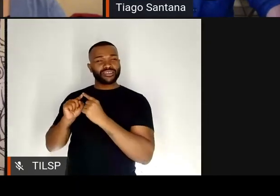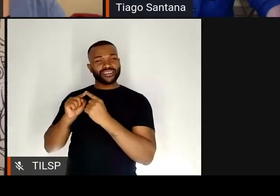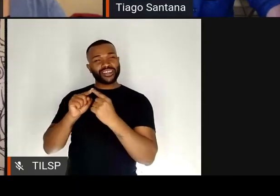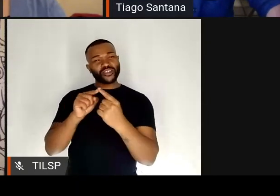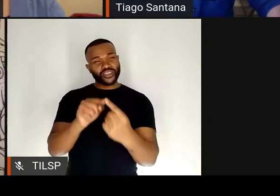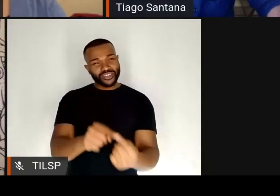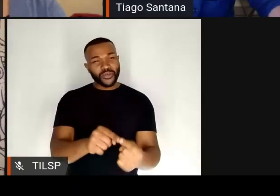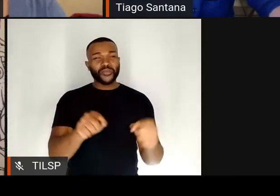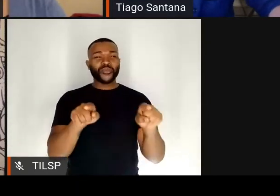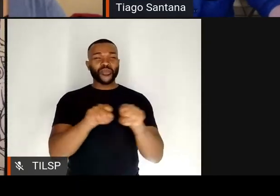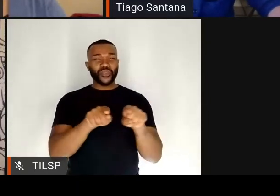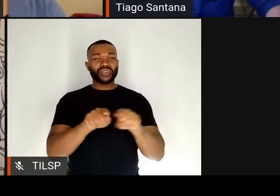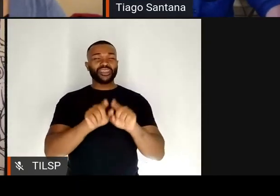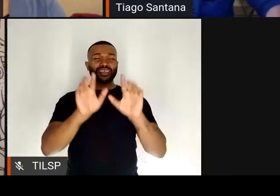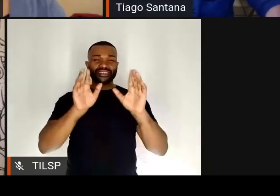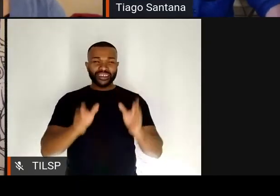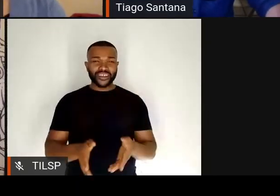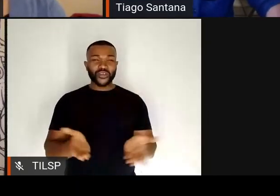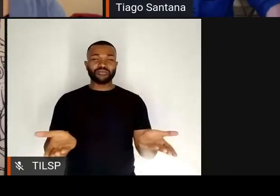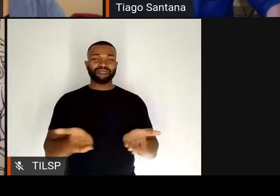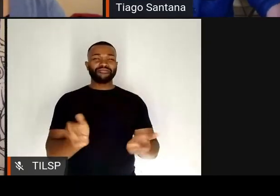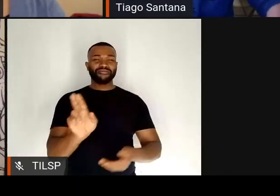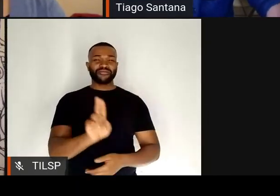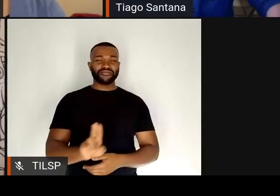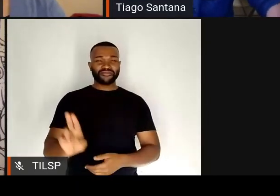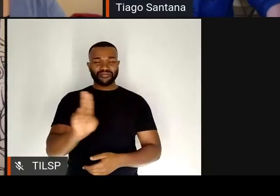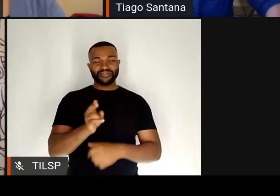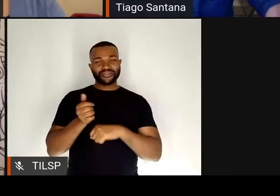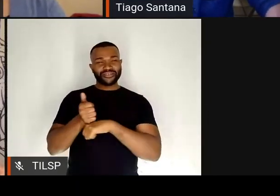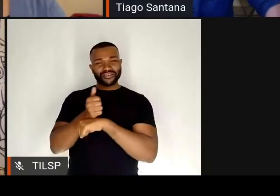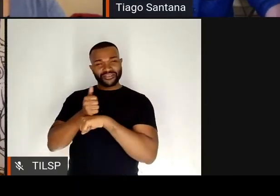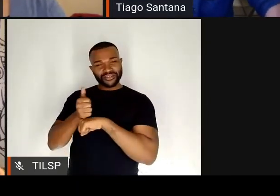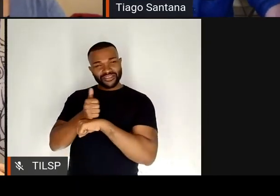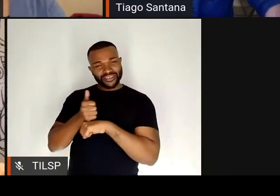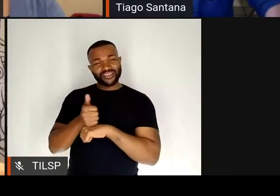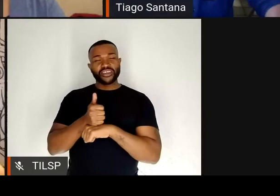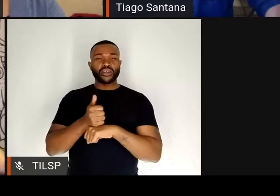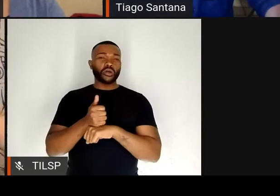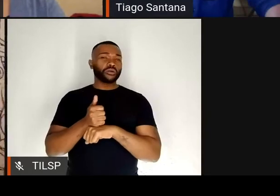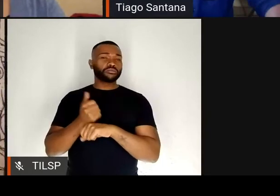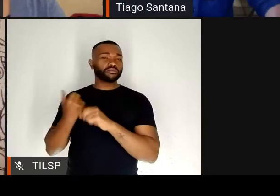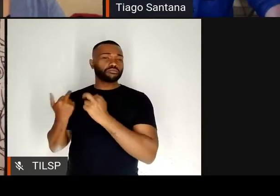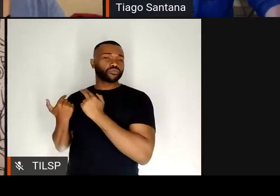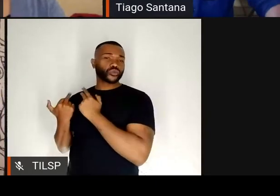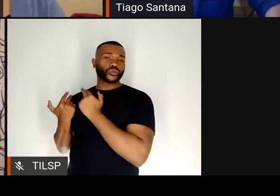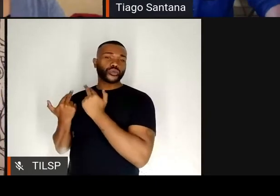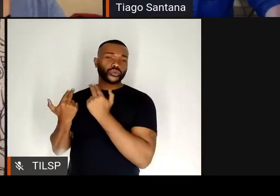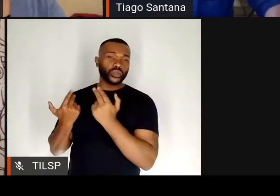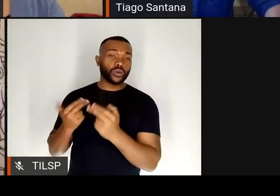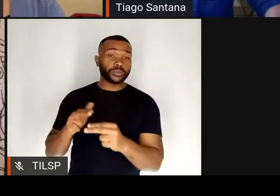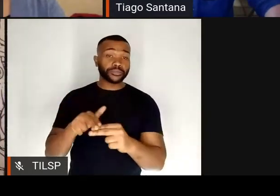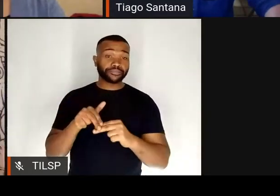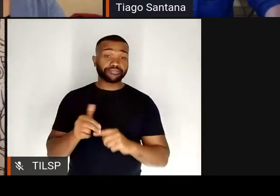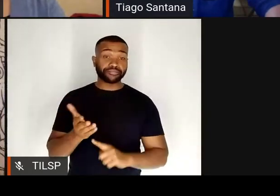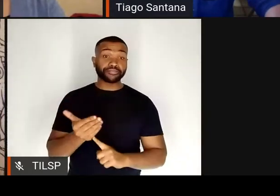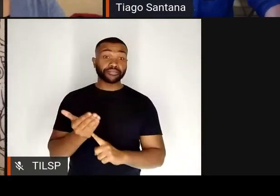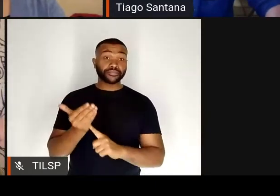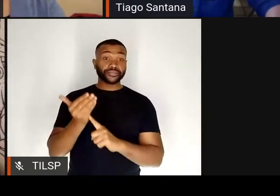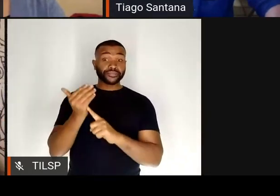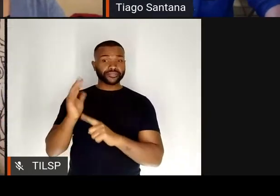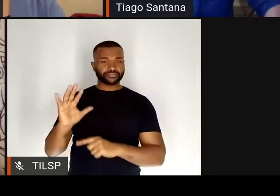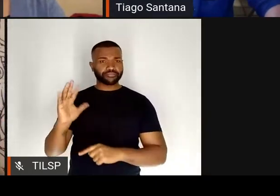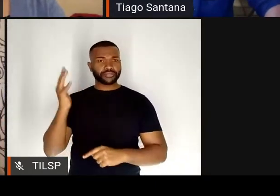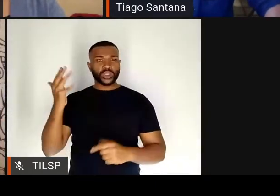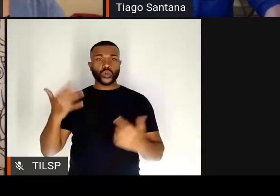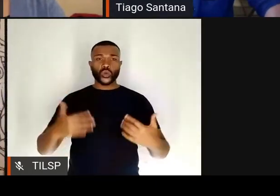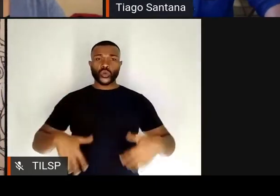né, do tempo do Luciano para hoje, né, quer dizer, o ofício da nossa profissão não mudou em nada, mesmo com esse avanço tecnológico tremendo, claro,